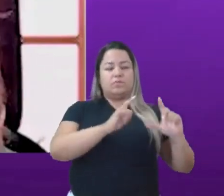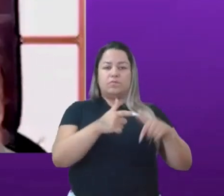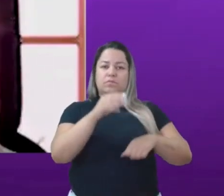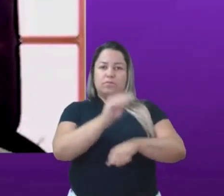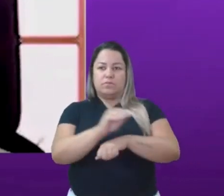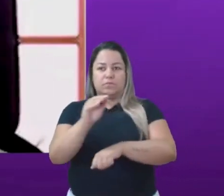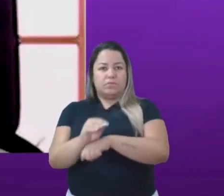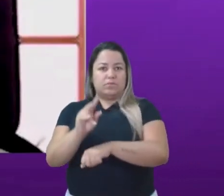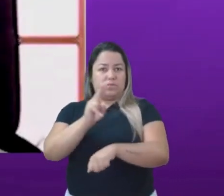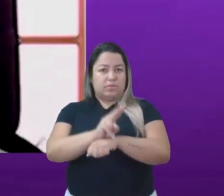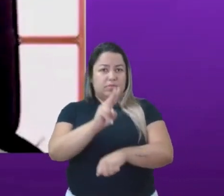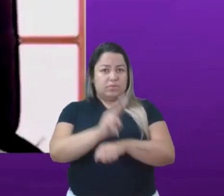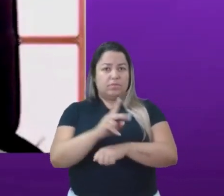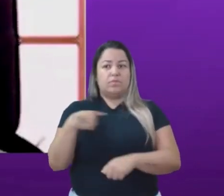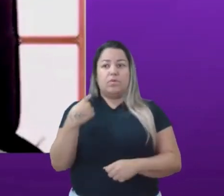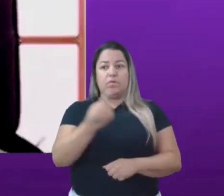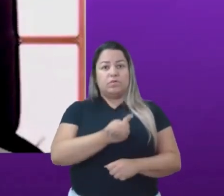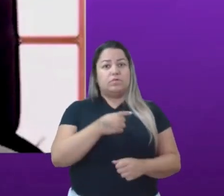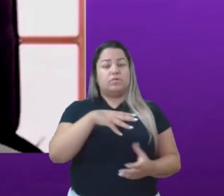e preservar do nosso planeta.